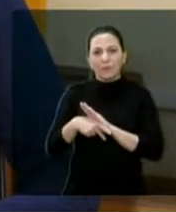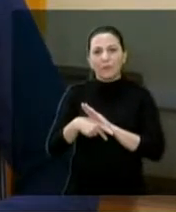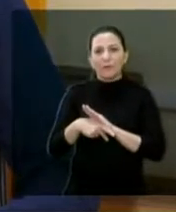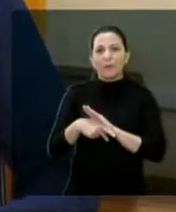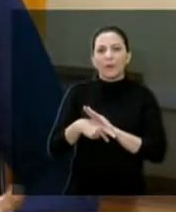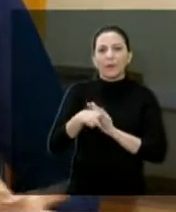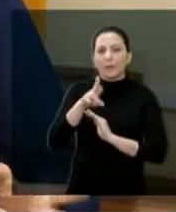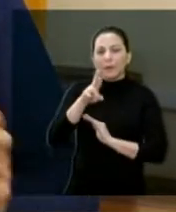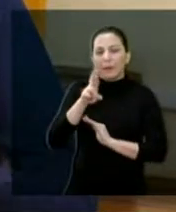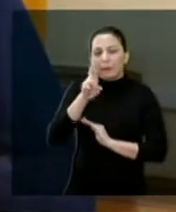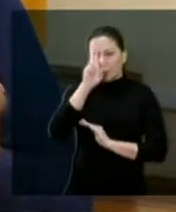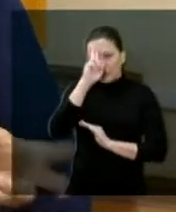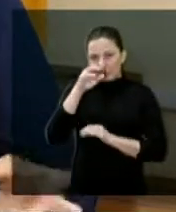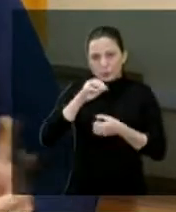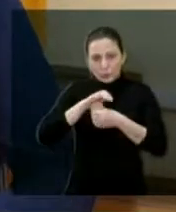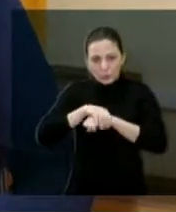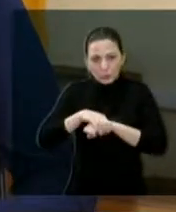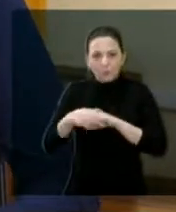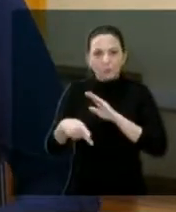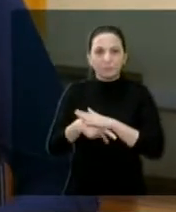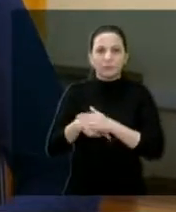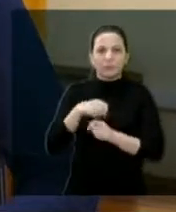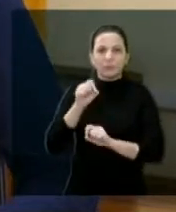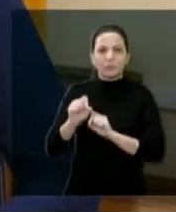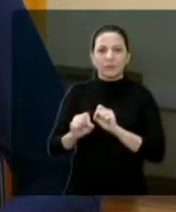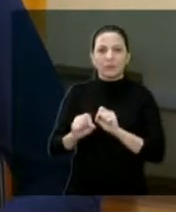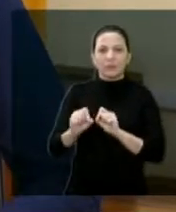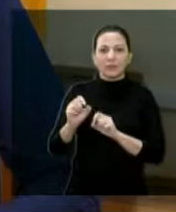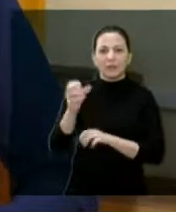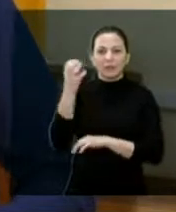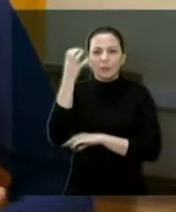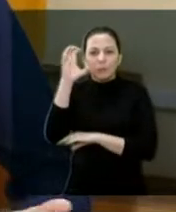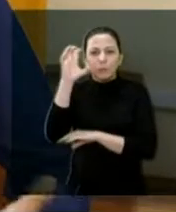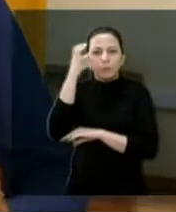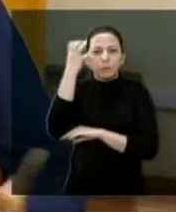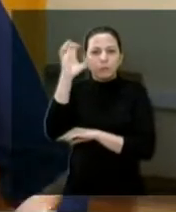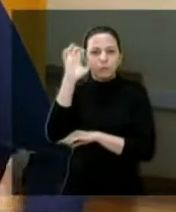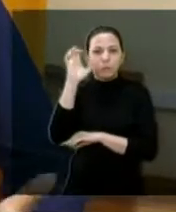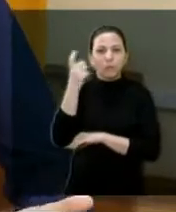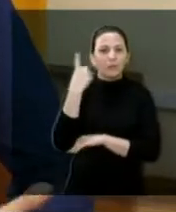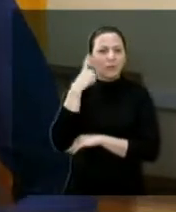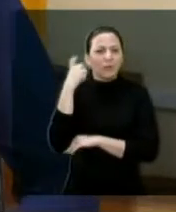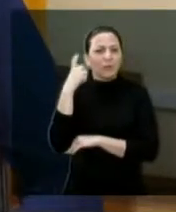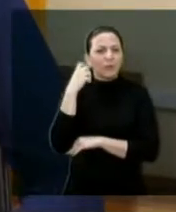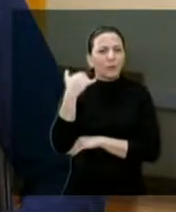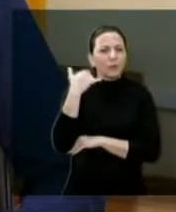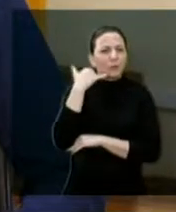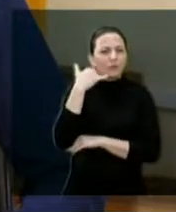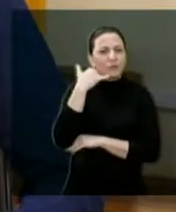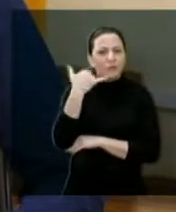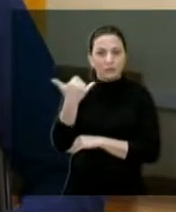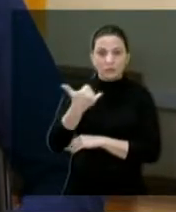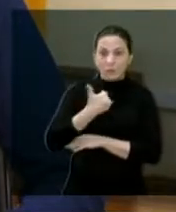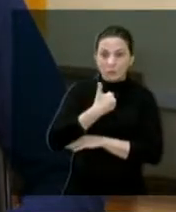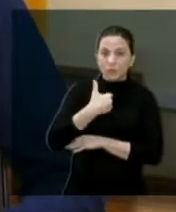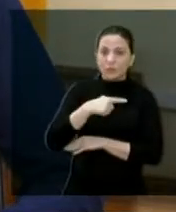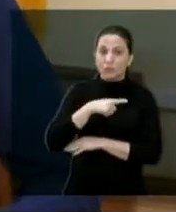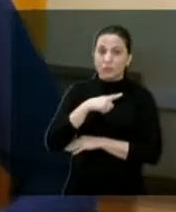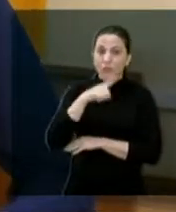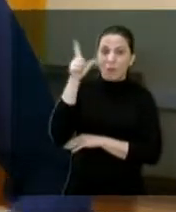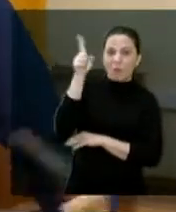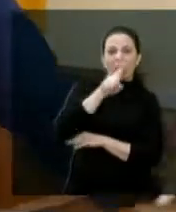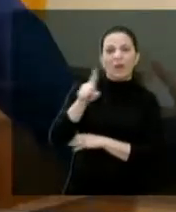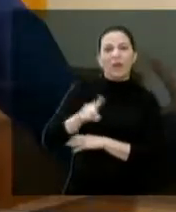Quando nós vimos sair, ouvimos sirene para cá, sirene para lá, ligando na polícia, ligaram e nos deram informação que um raio tinha